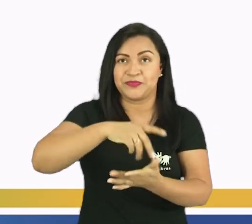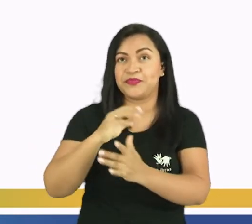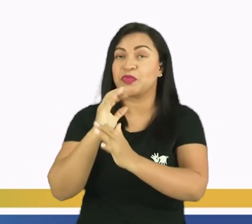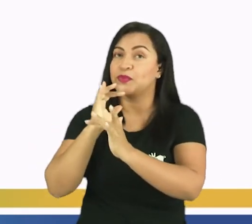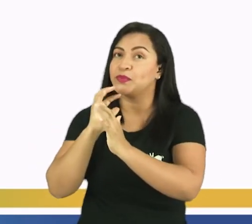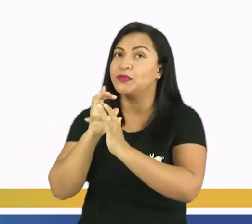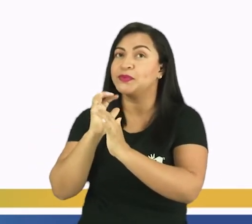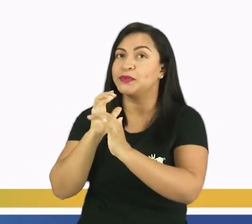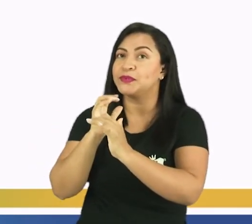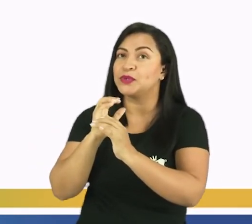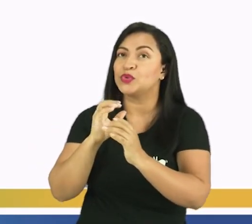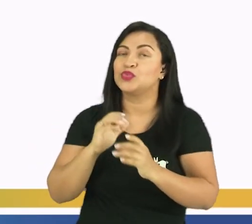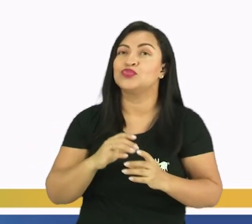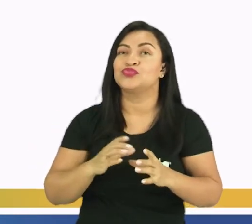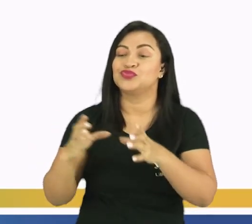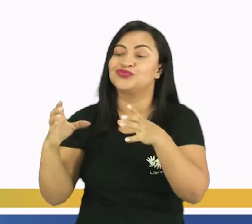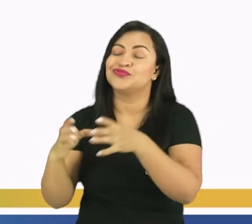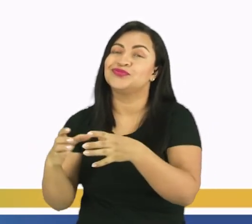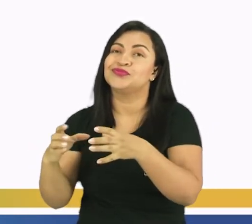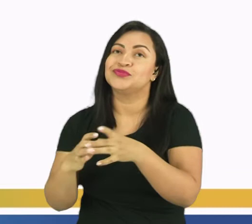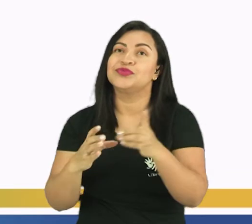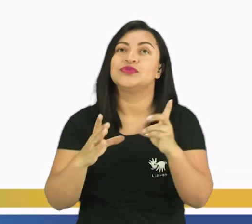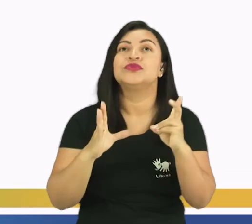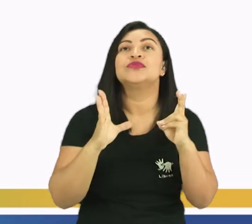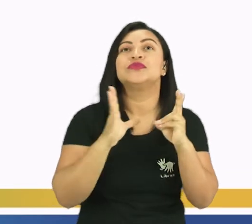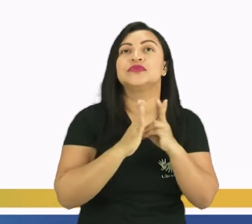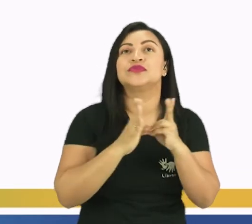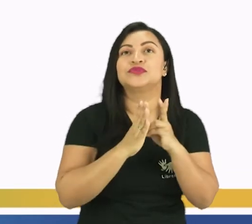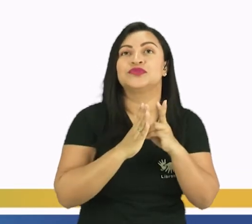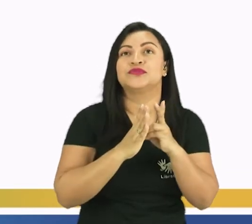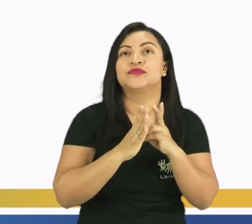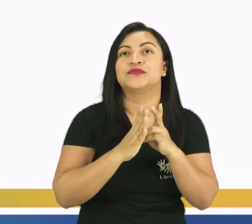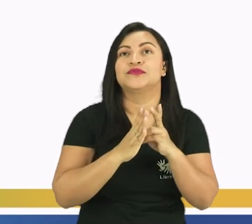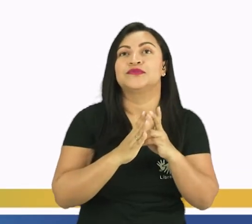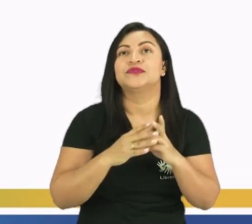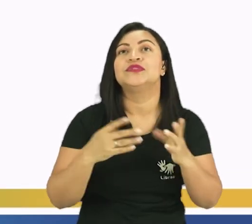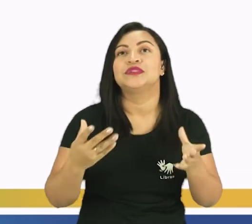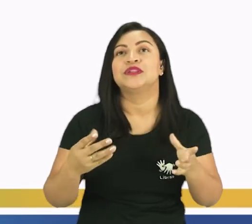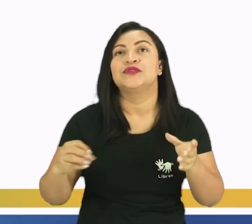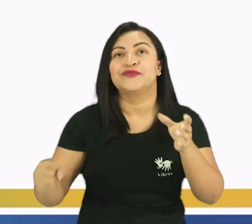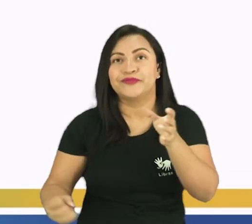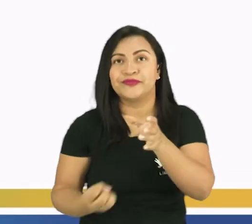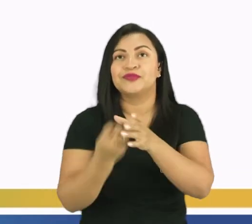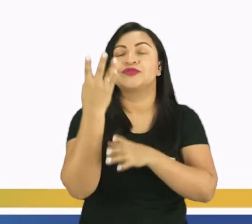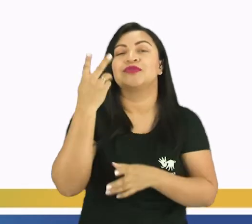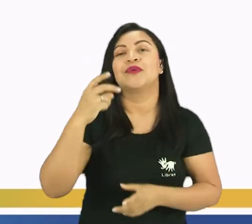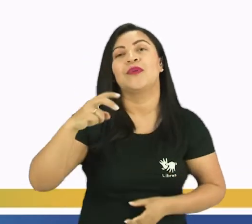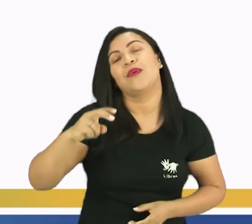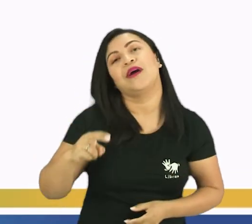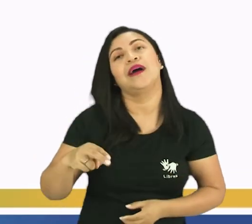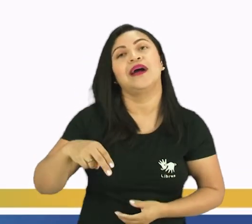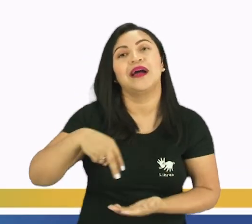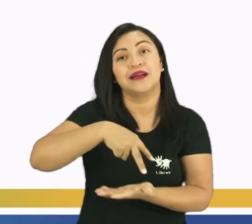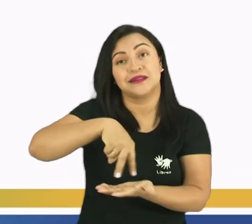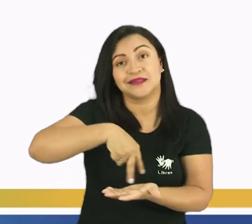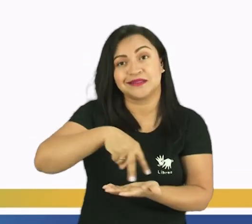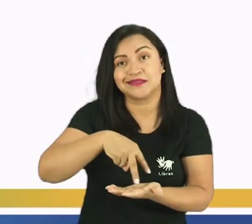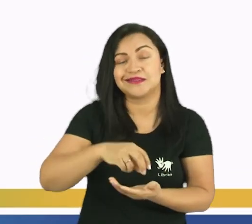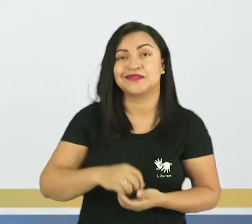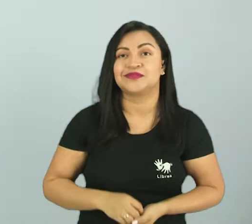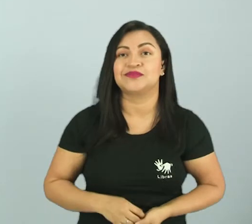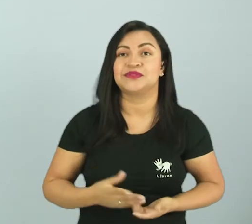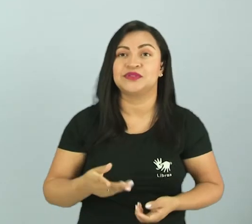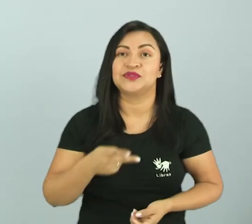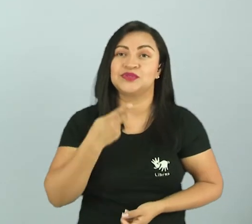flauta dos povos nativos. Nesse contexto, deram origem às danças da região. Então, a gente pode ver